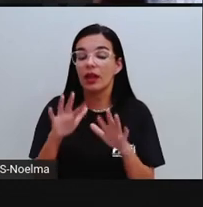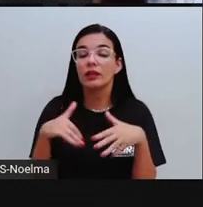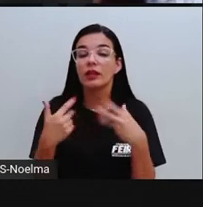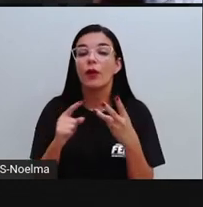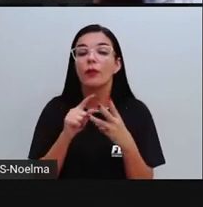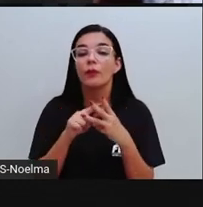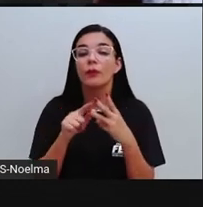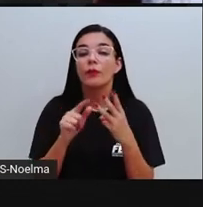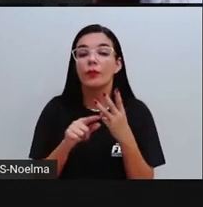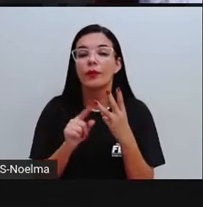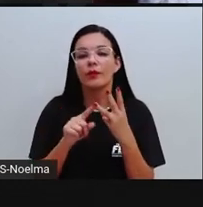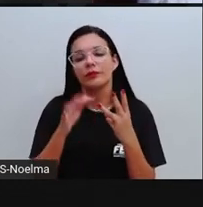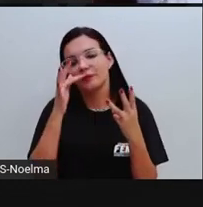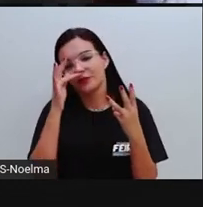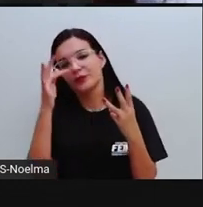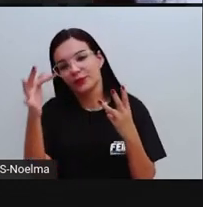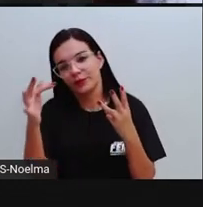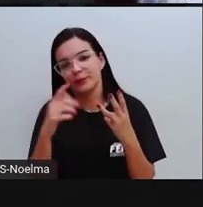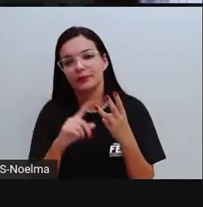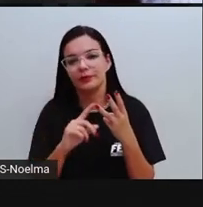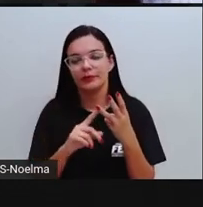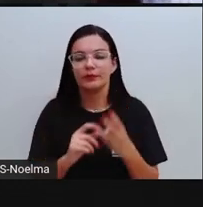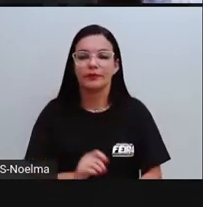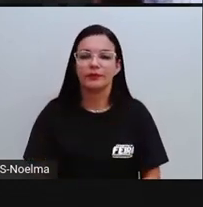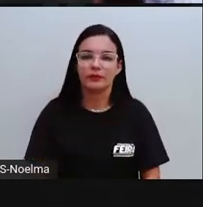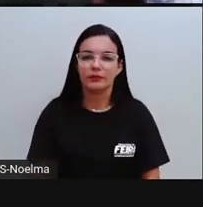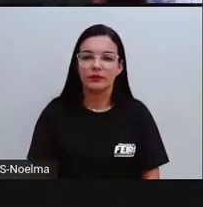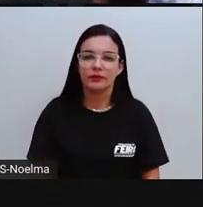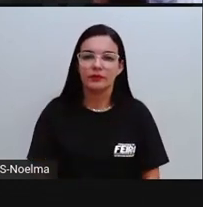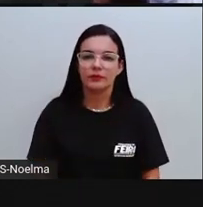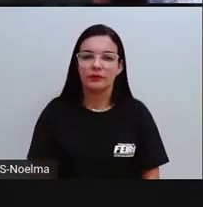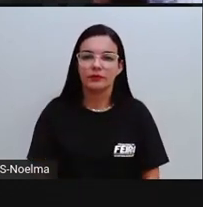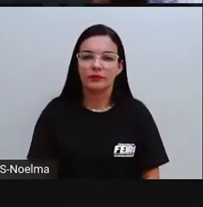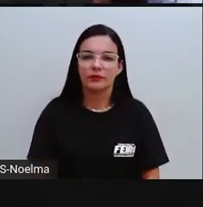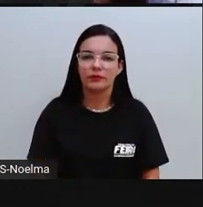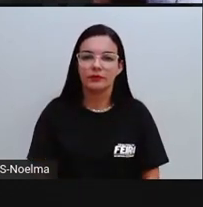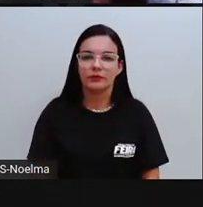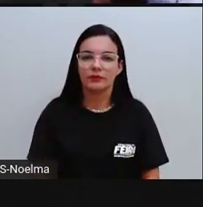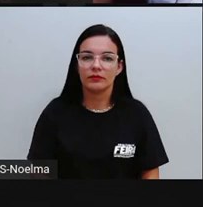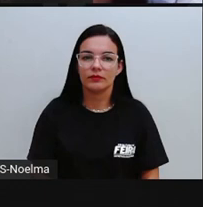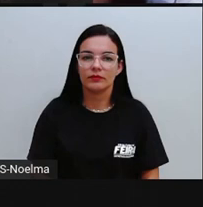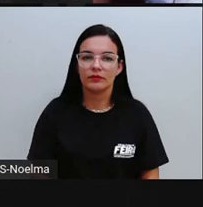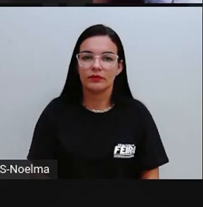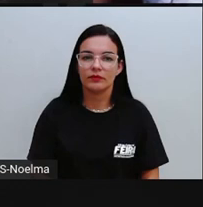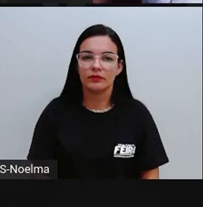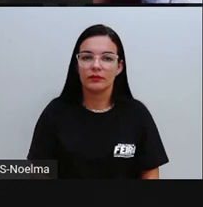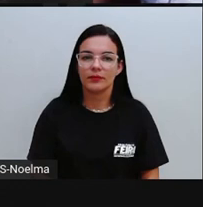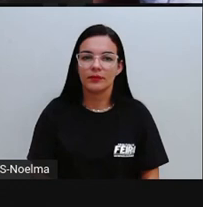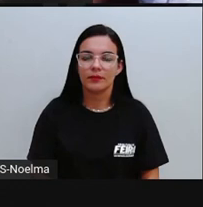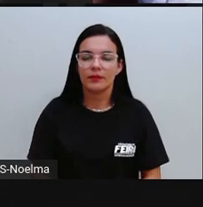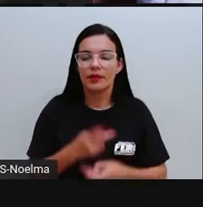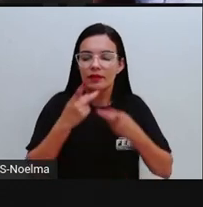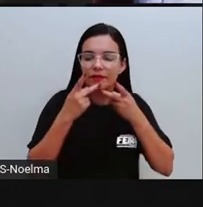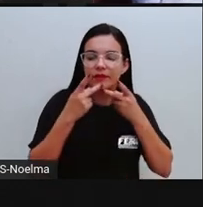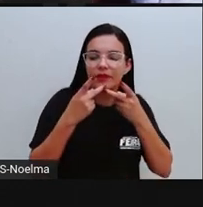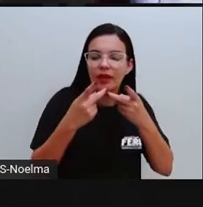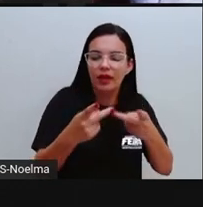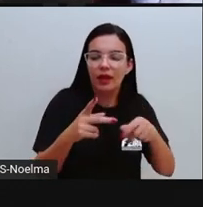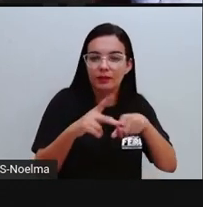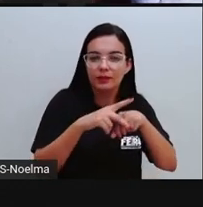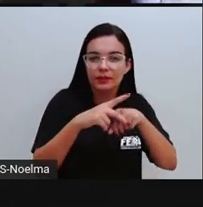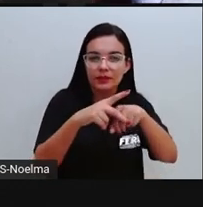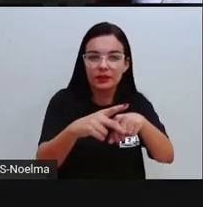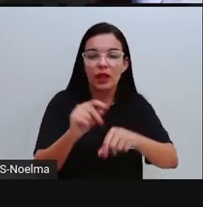do tempo futuro. Agora, a gente passa para Luciana recita uma